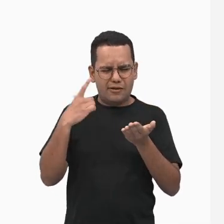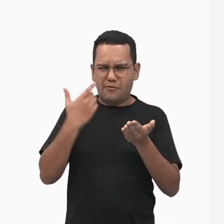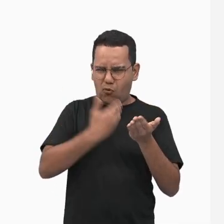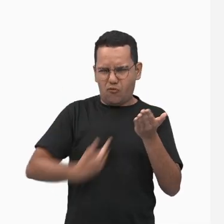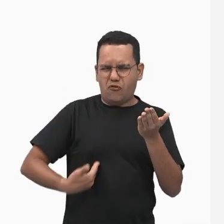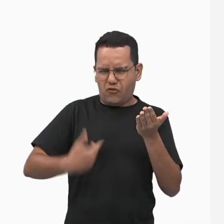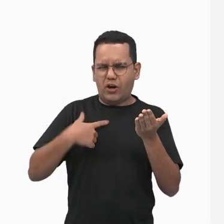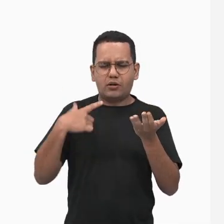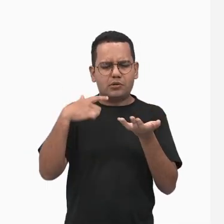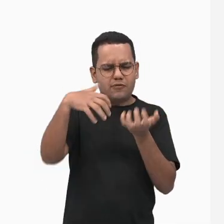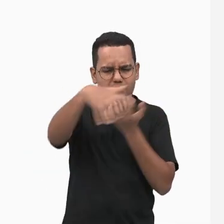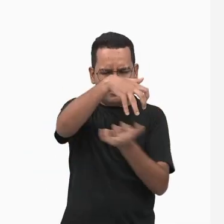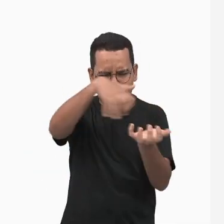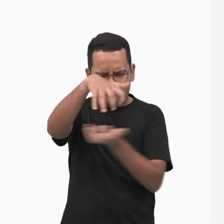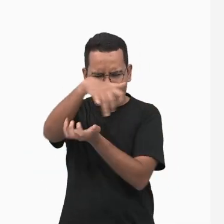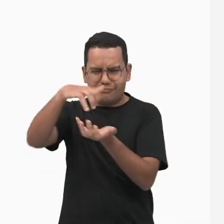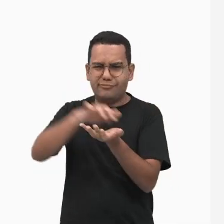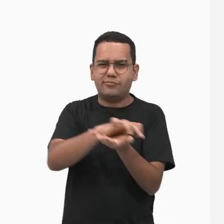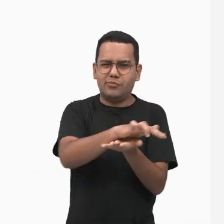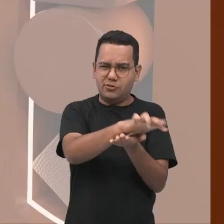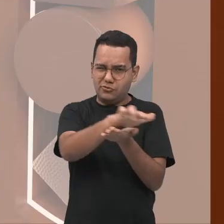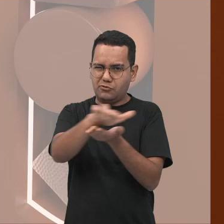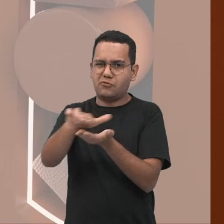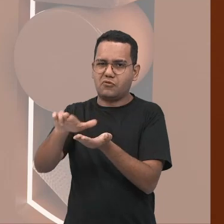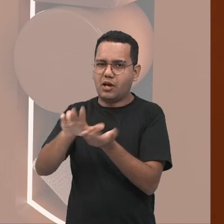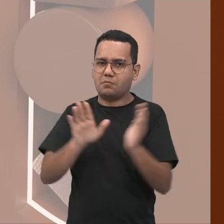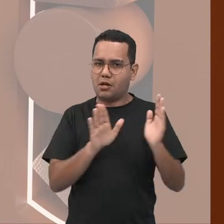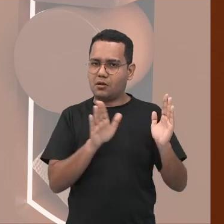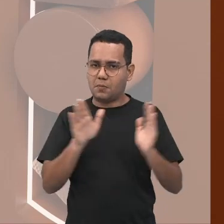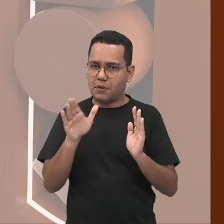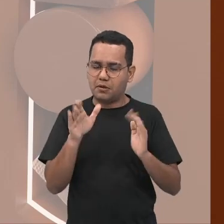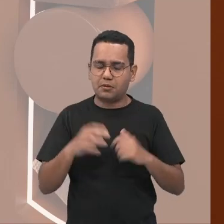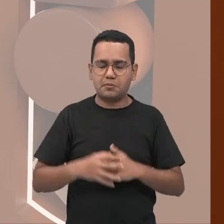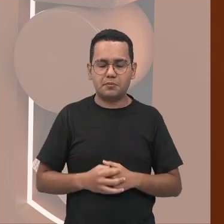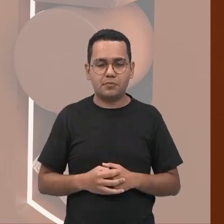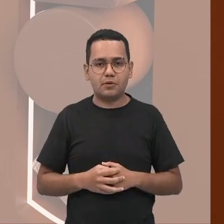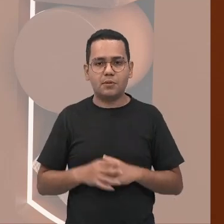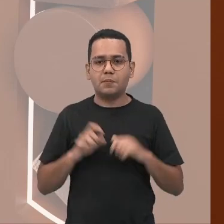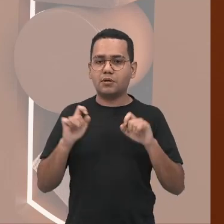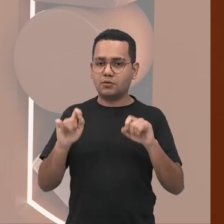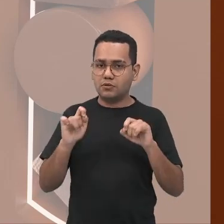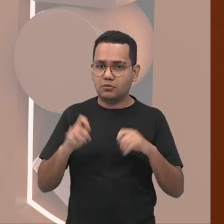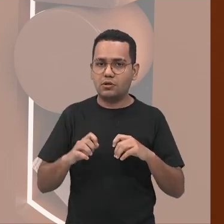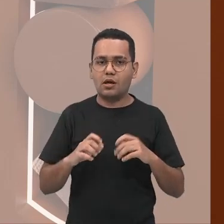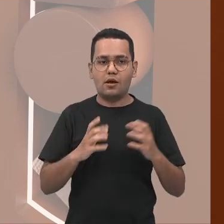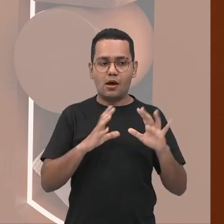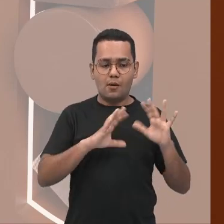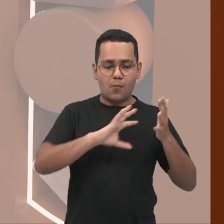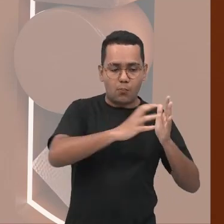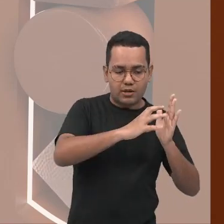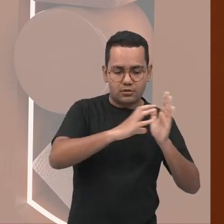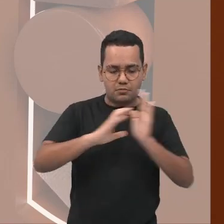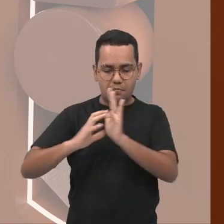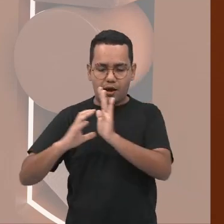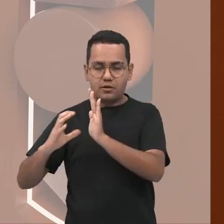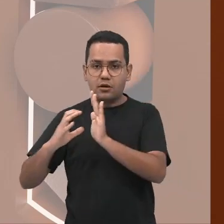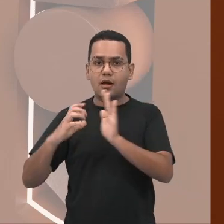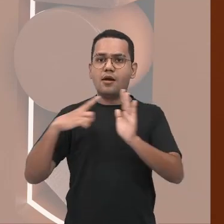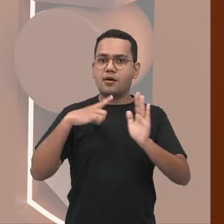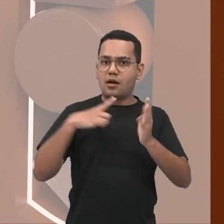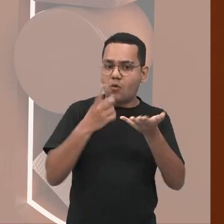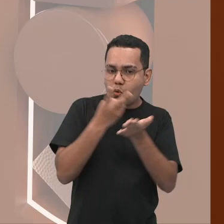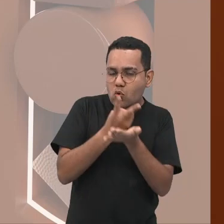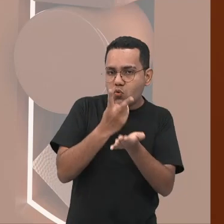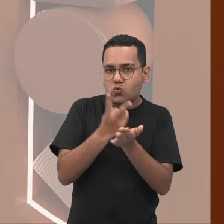do nosso país, né, quando os grupos políticos queriam se manter no poder, né, e aí eles